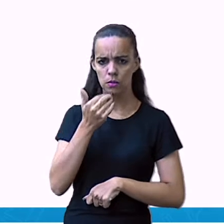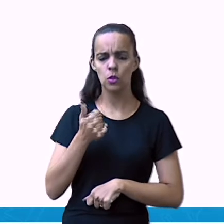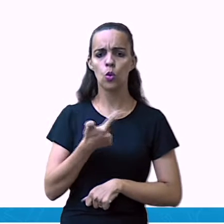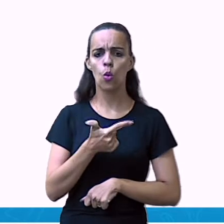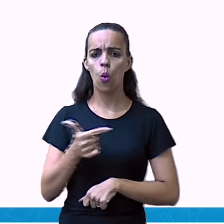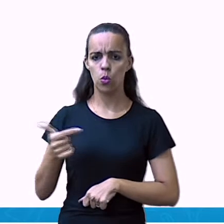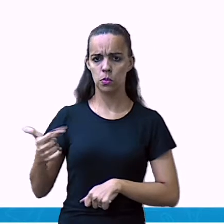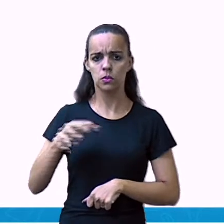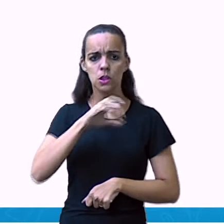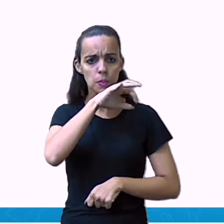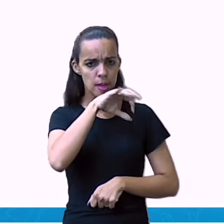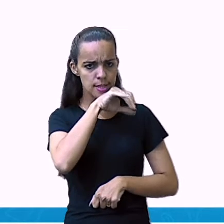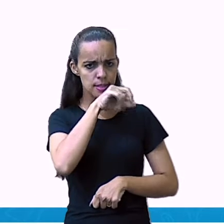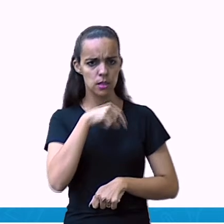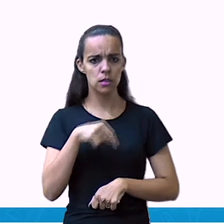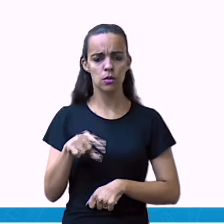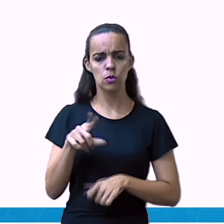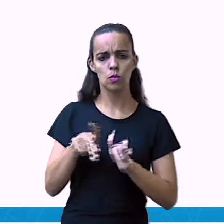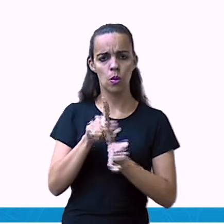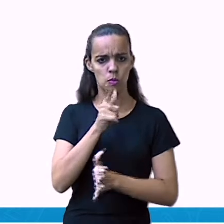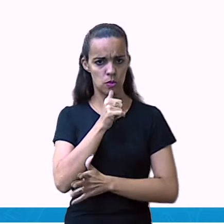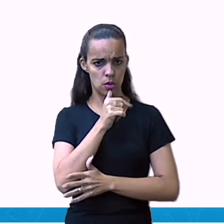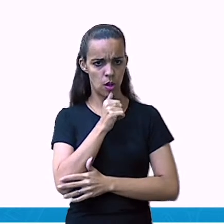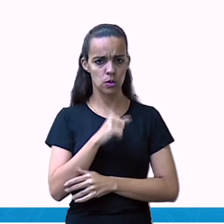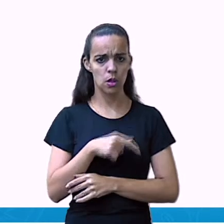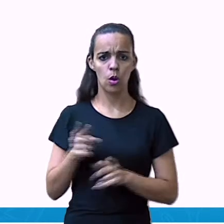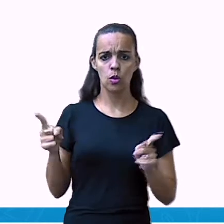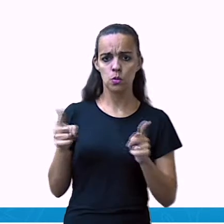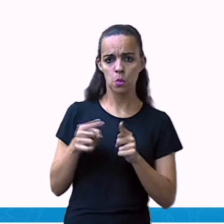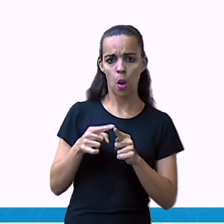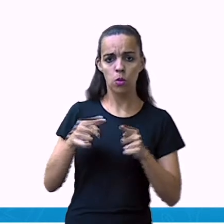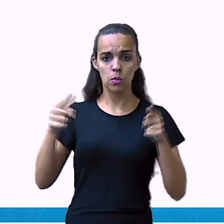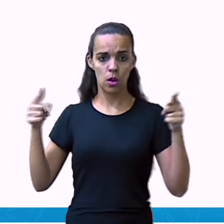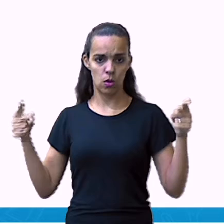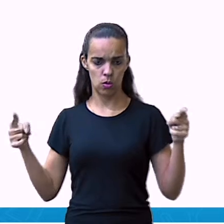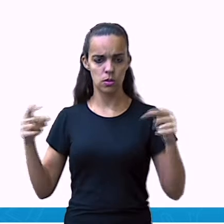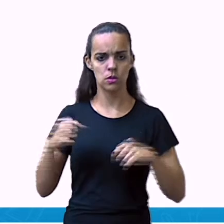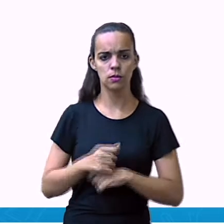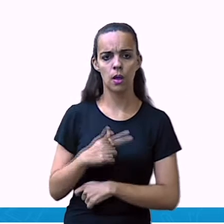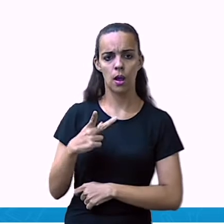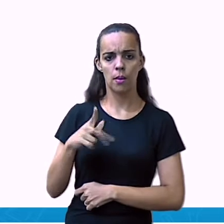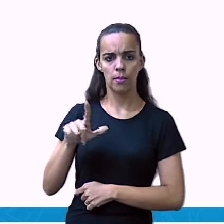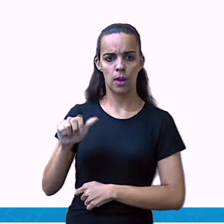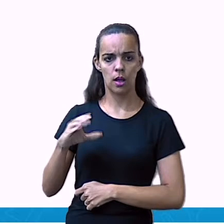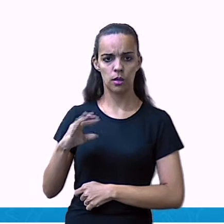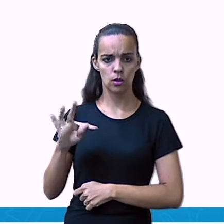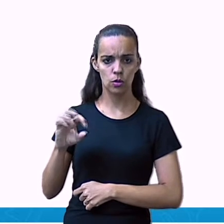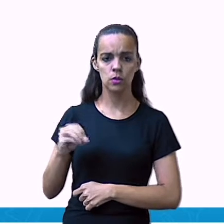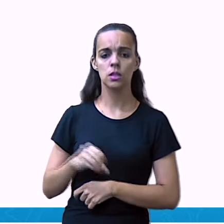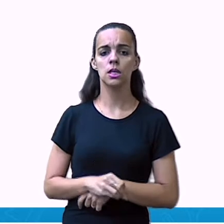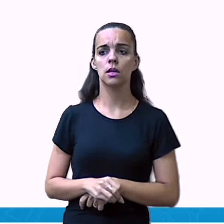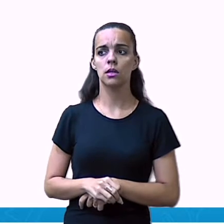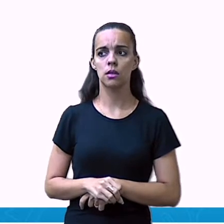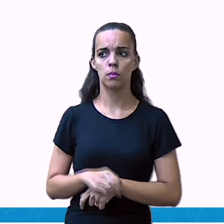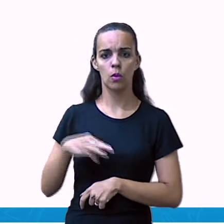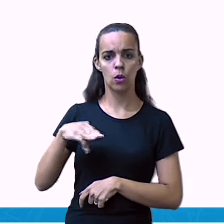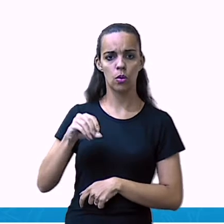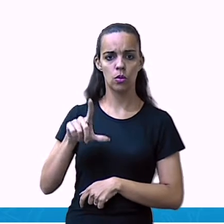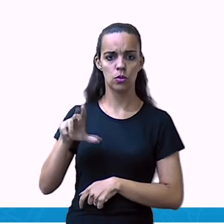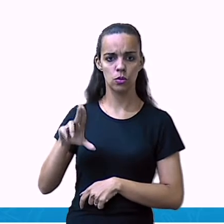Alimentando-se de outros animais marinhos, dos menores aos maiores, plâncton